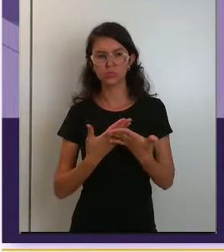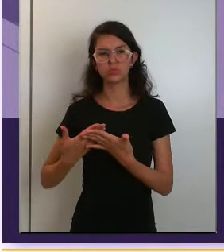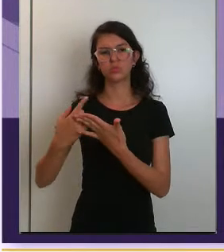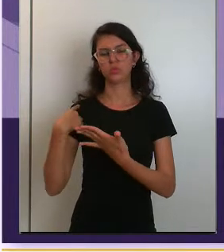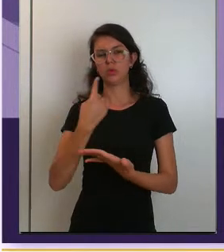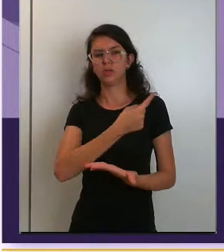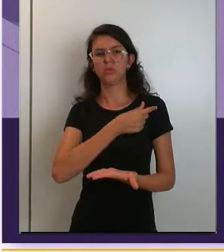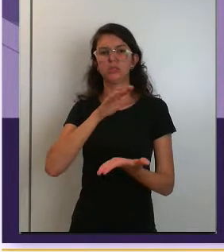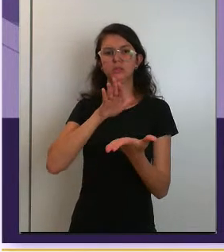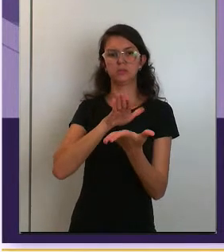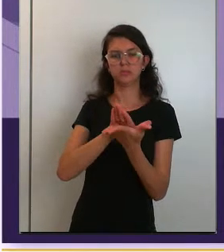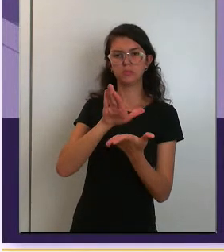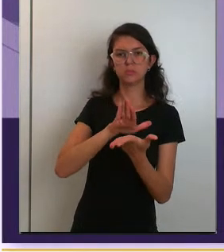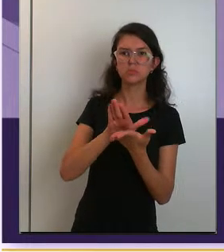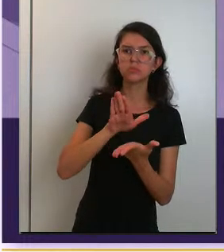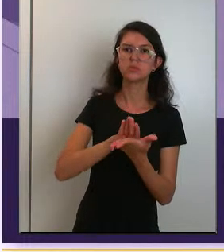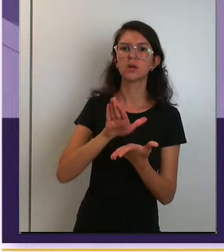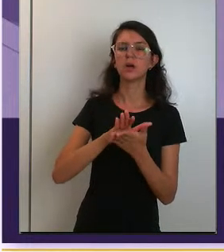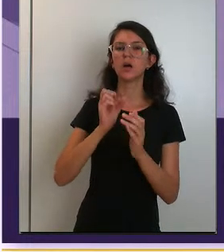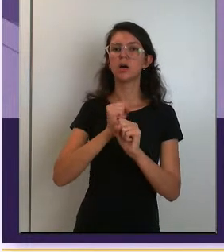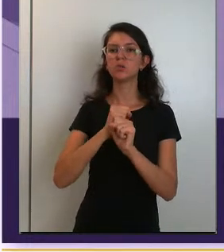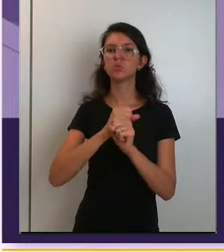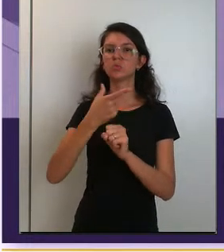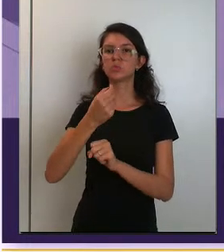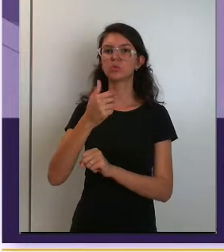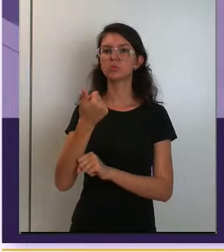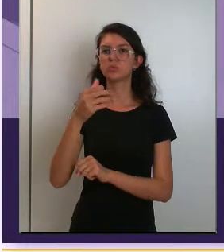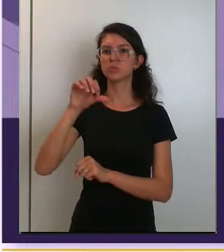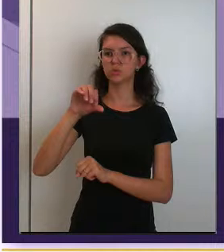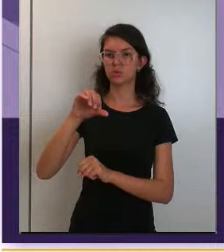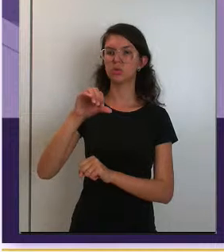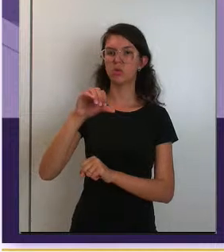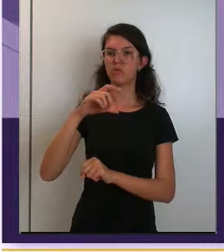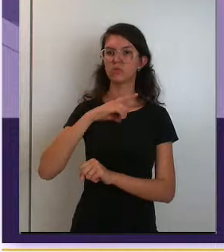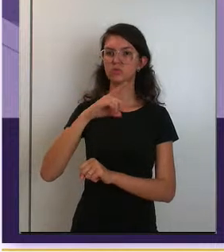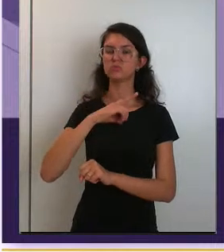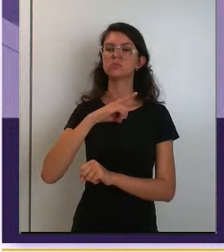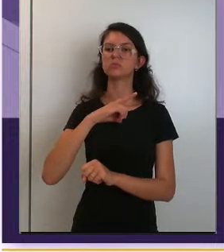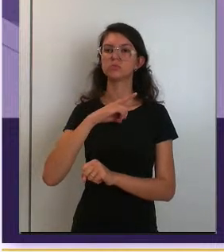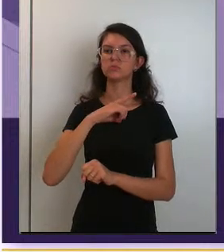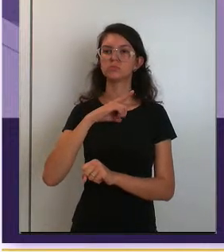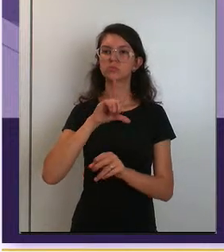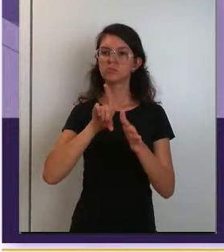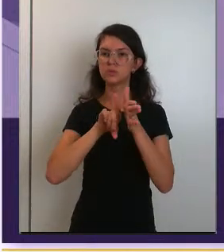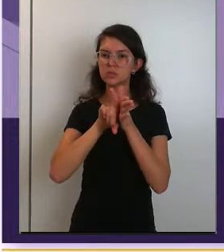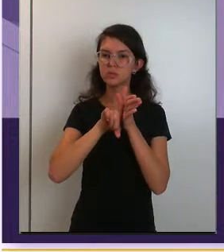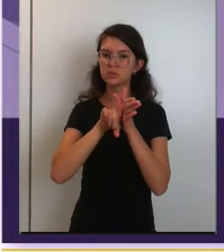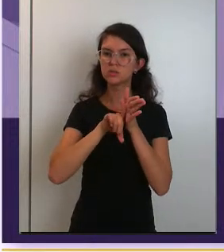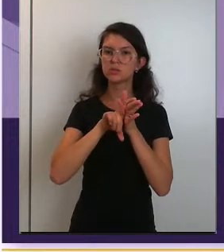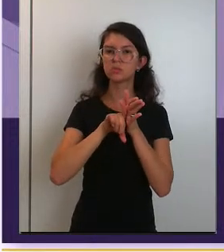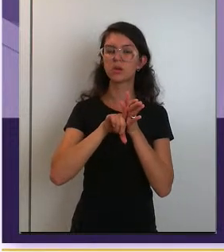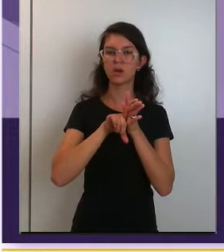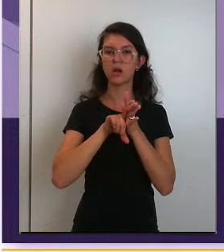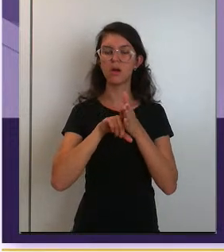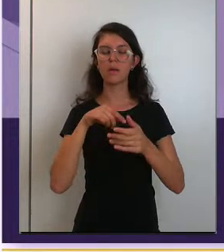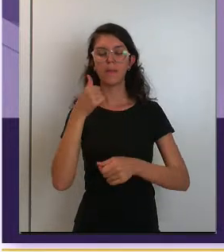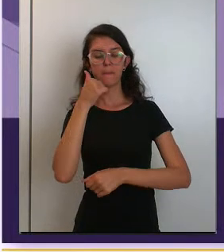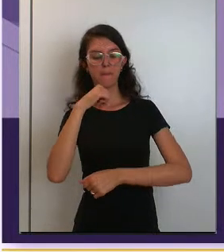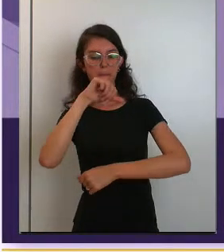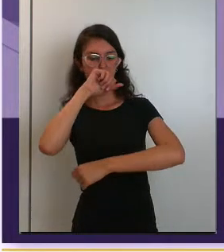publicou em 2019 com uma amostra aqui de lactantes do Rio de